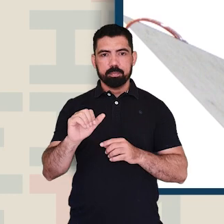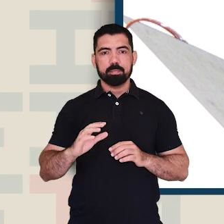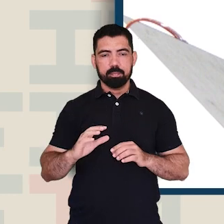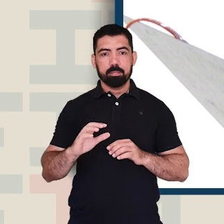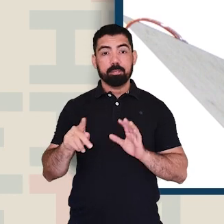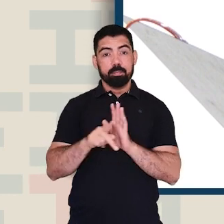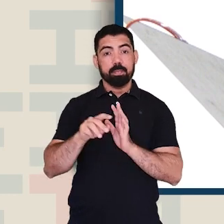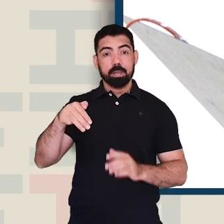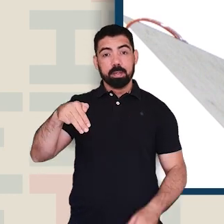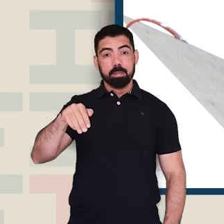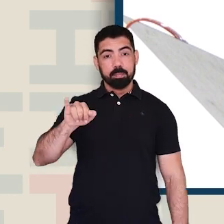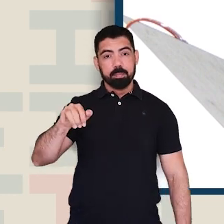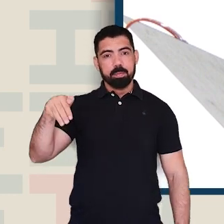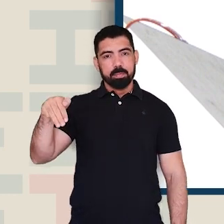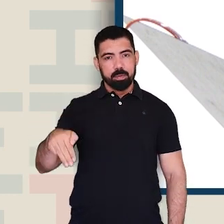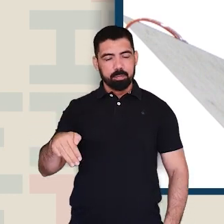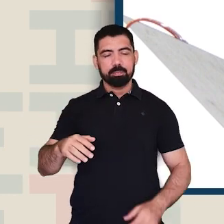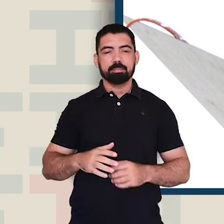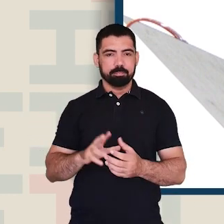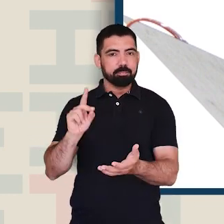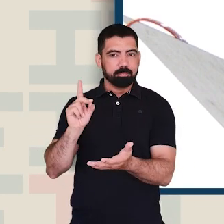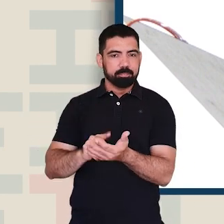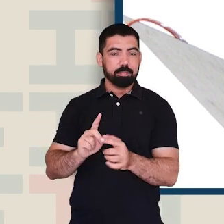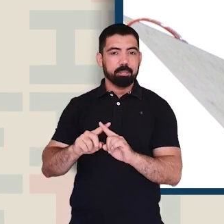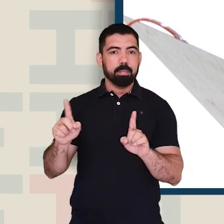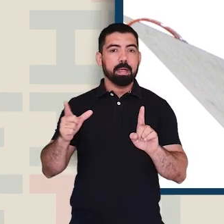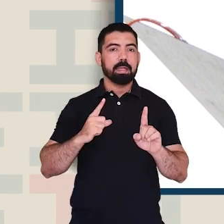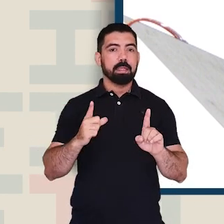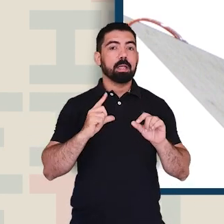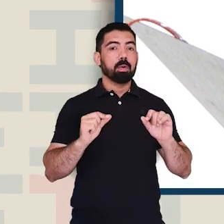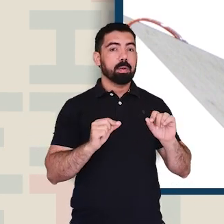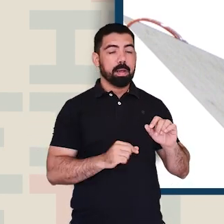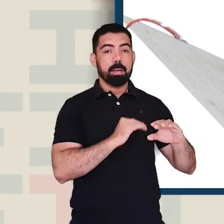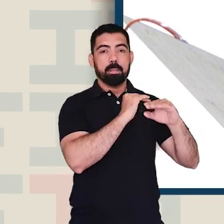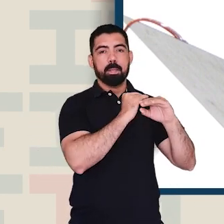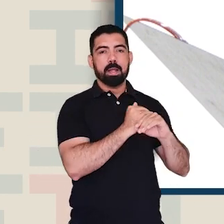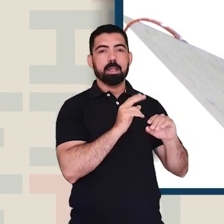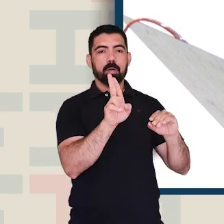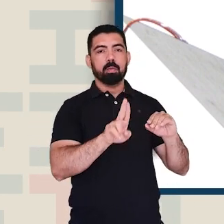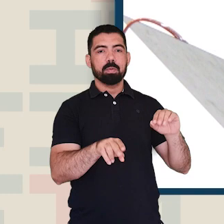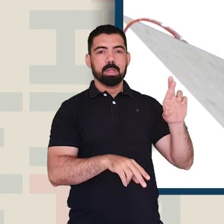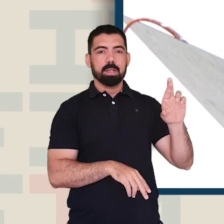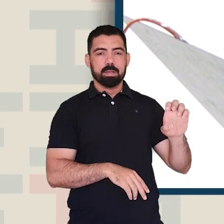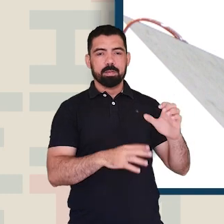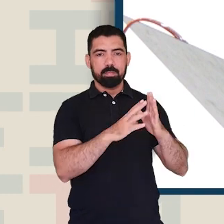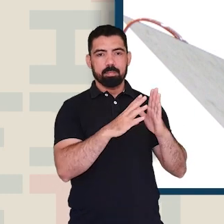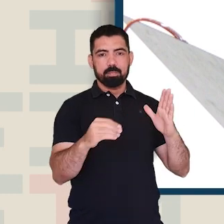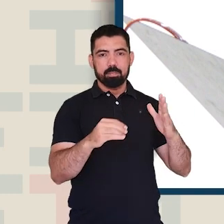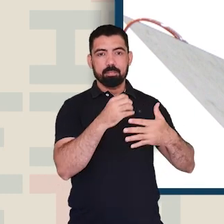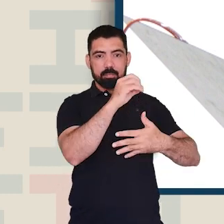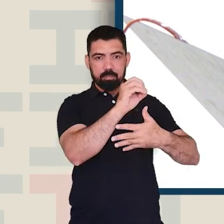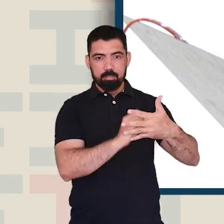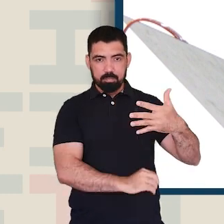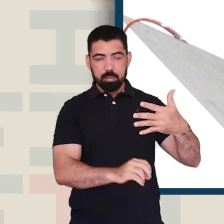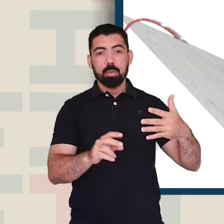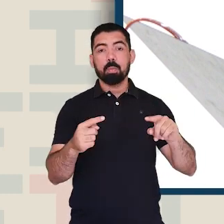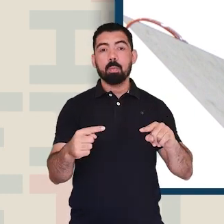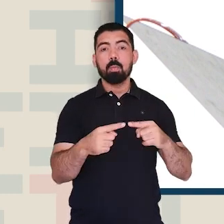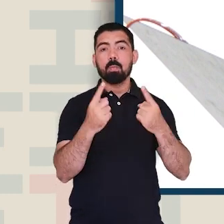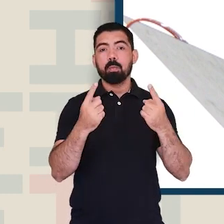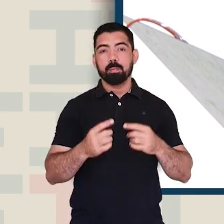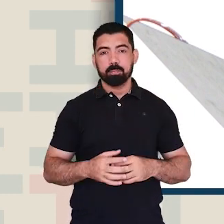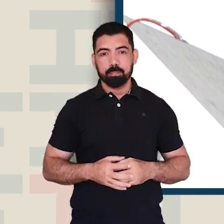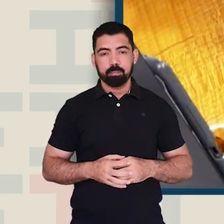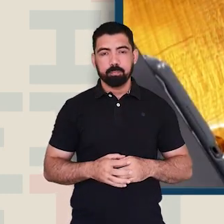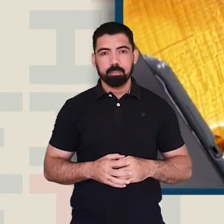Pentatônica de Mi menor, na verdade. Mas só que com um padrão em Ré. Um modo dessa pentatônica.